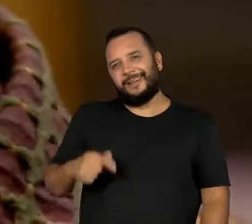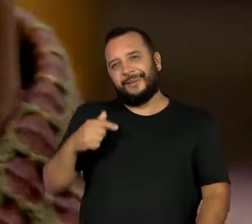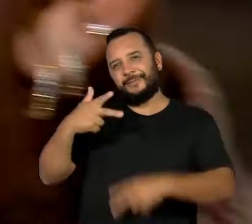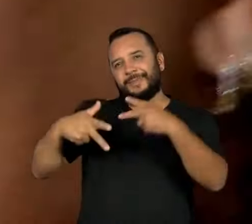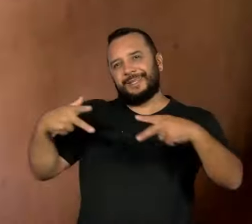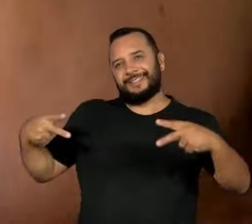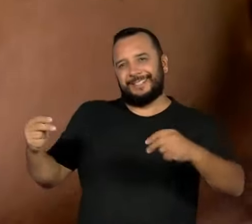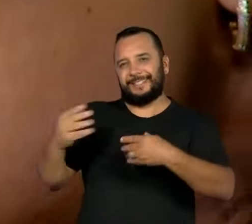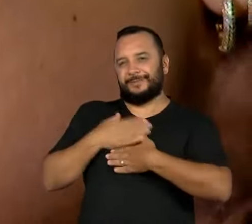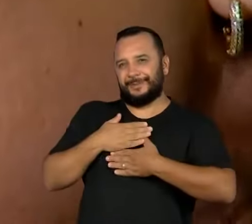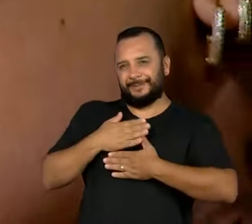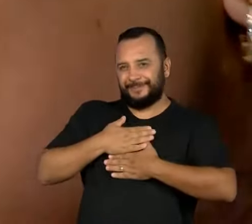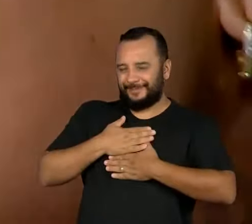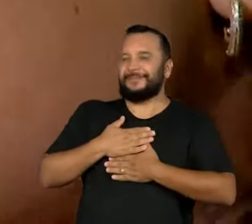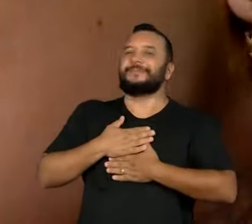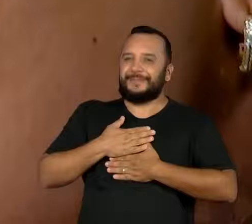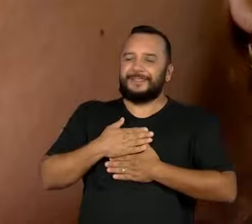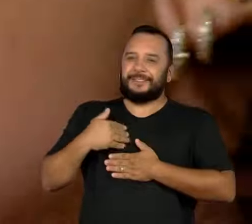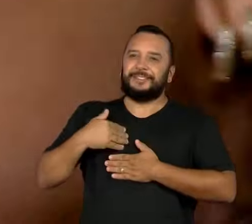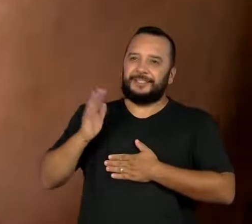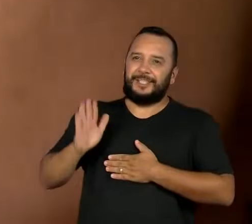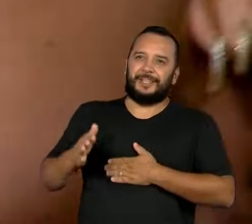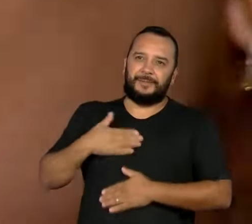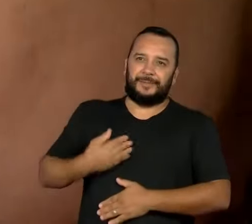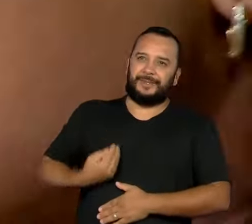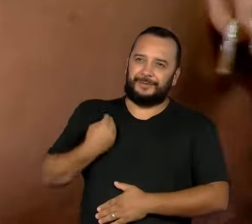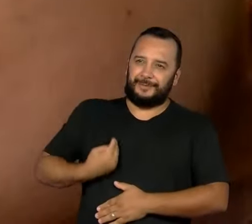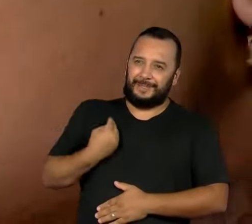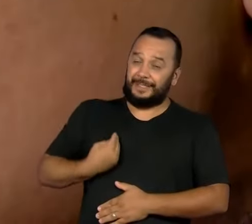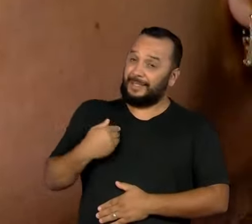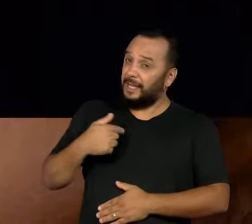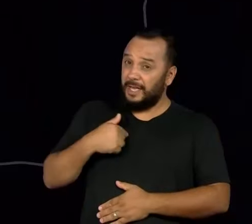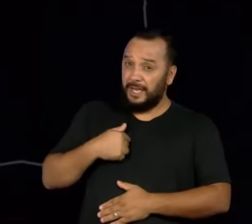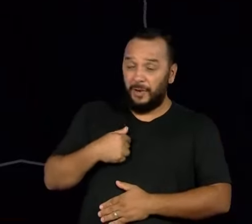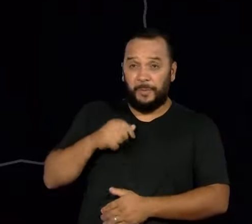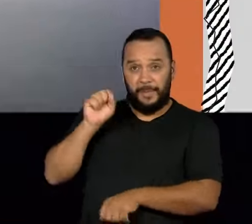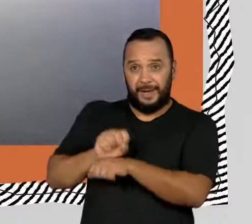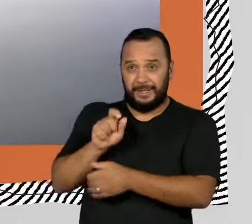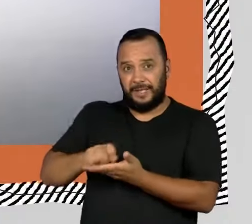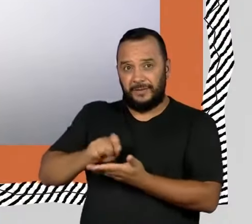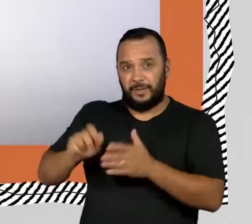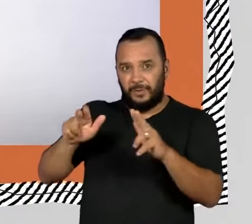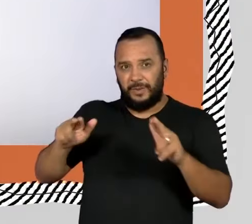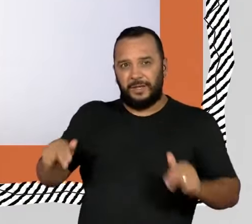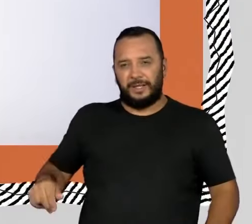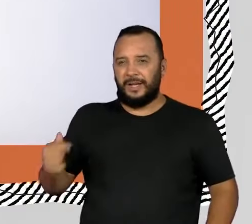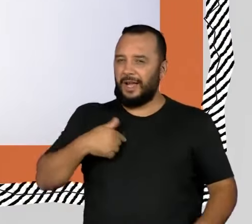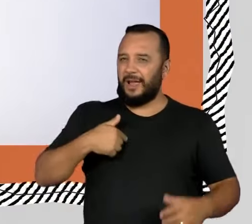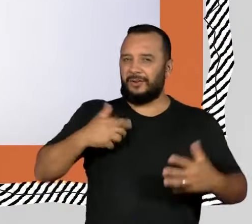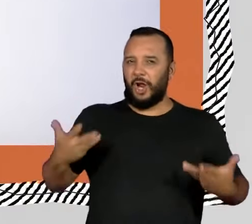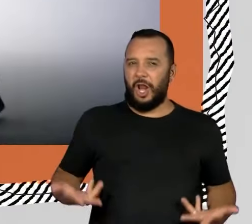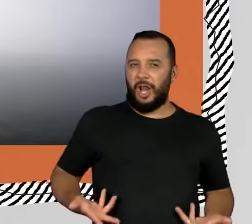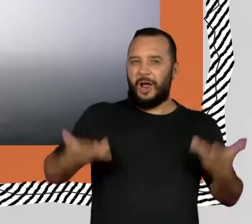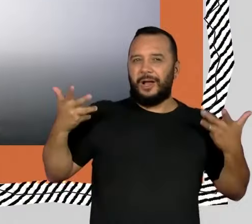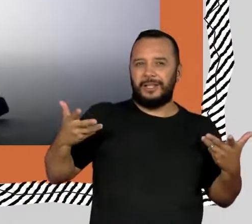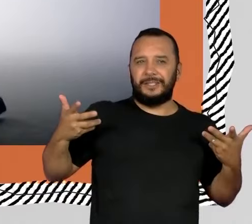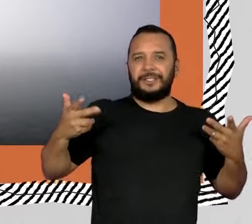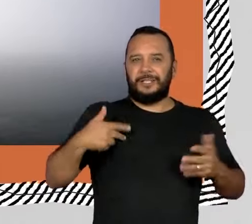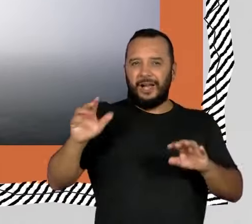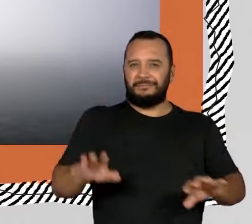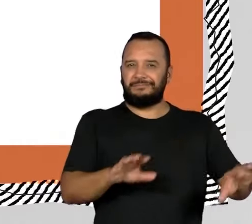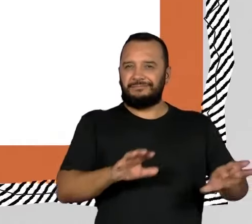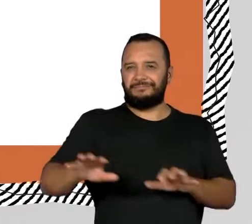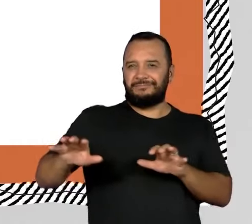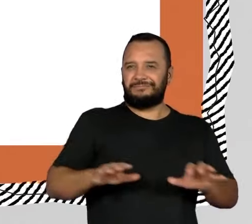Skill que a glorria Groove veio trazendo pra minha vida depois disso eu nunca mais parei de escrevera quebra desse